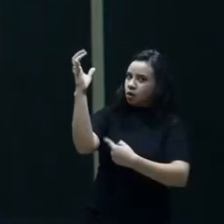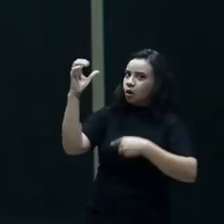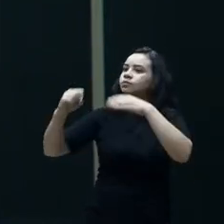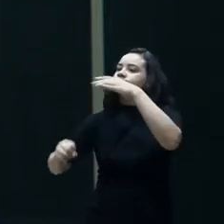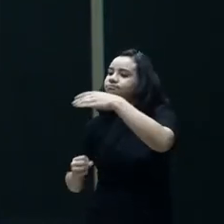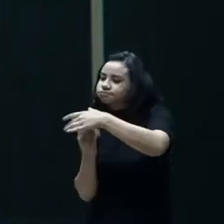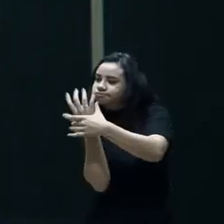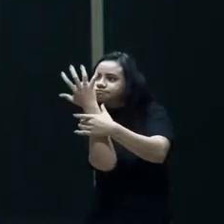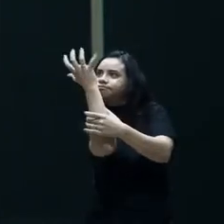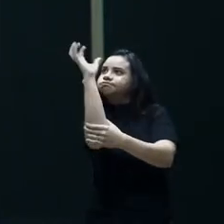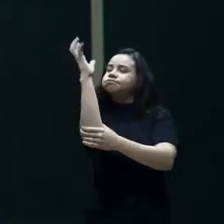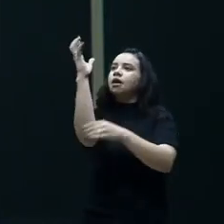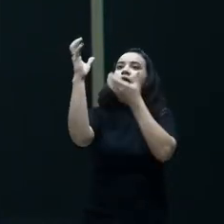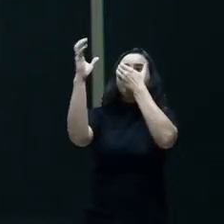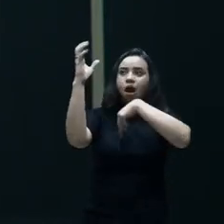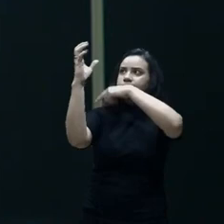E eu acredito que você